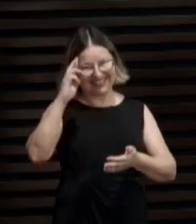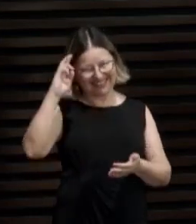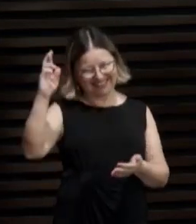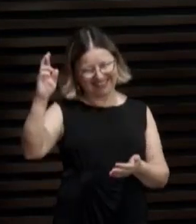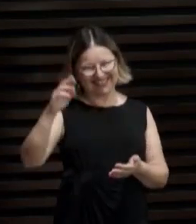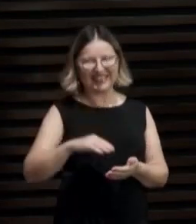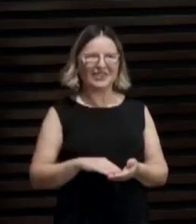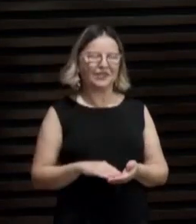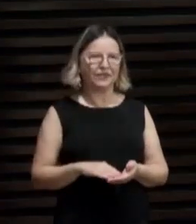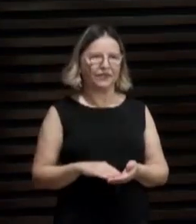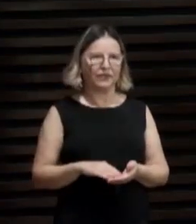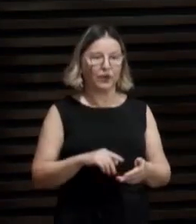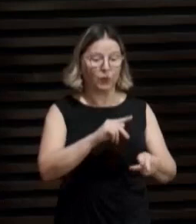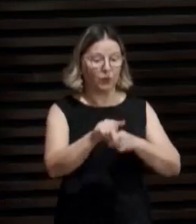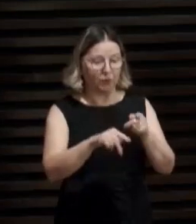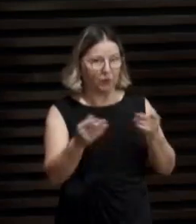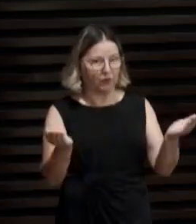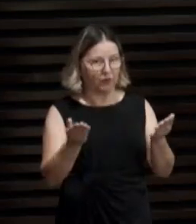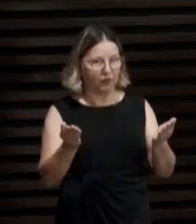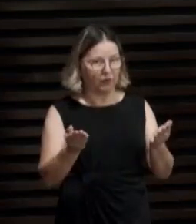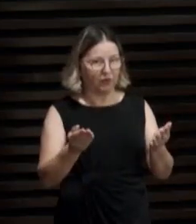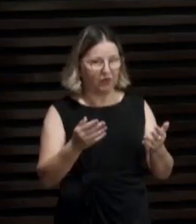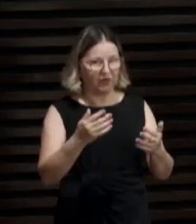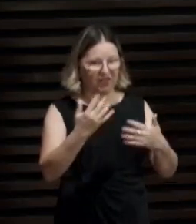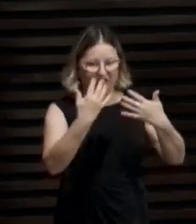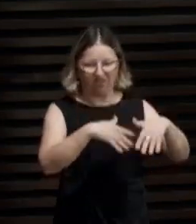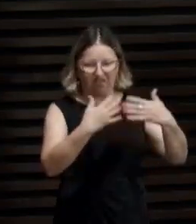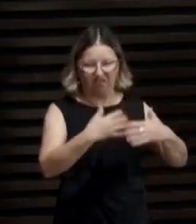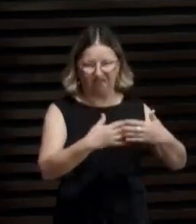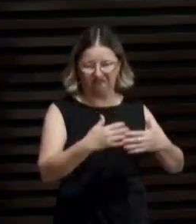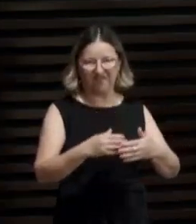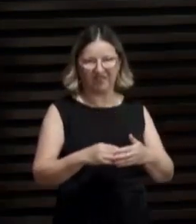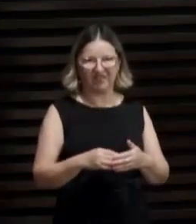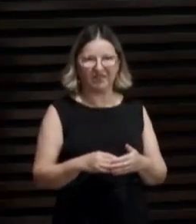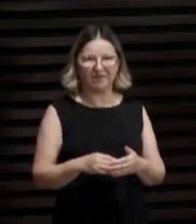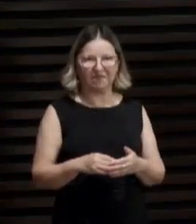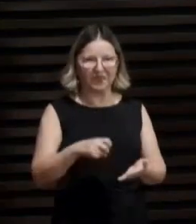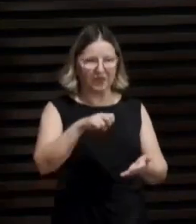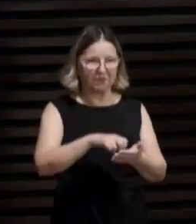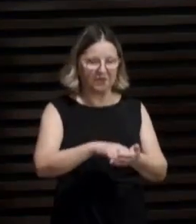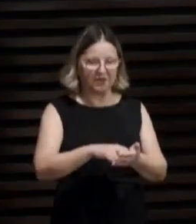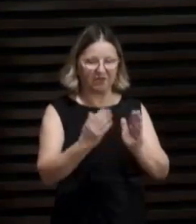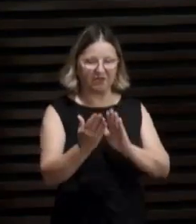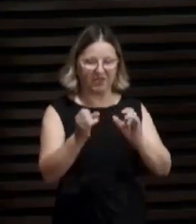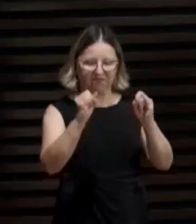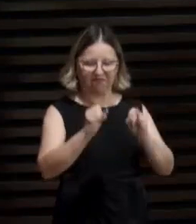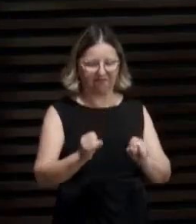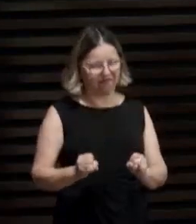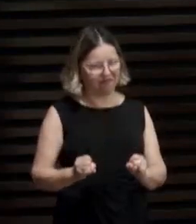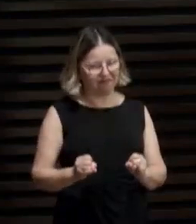Os povos estão confusos, estão se prostrando diante do Deus do universo, diante